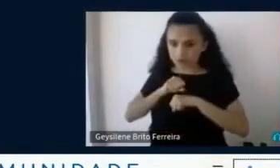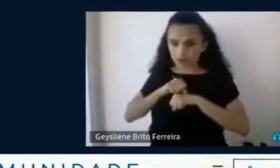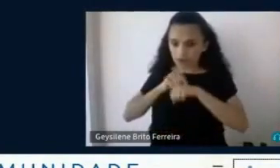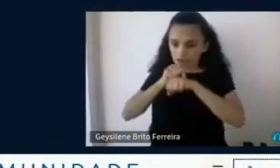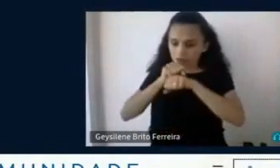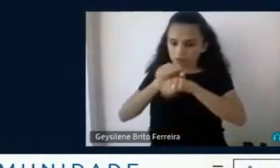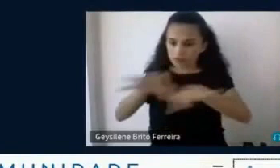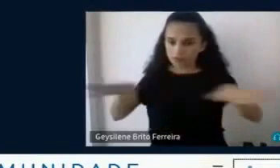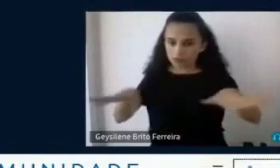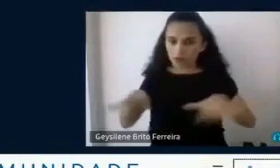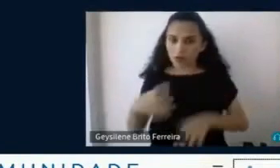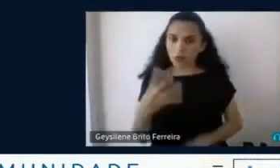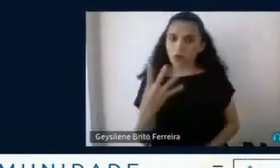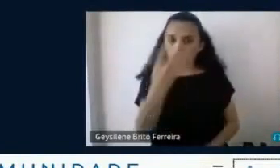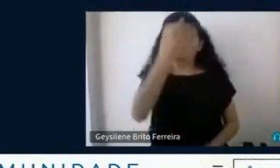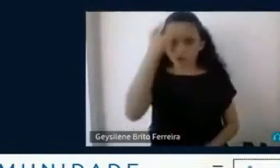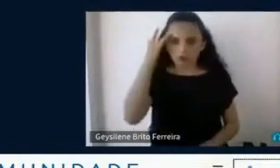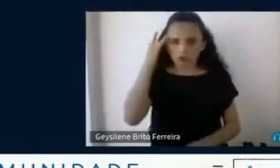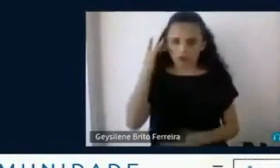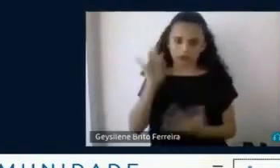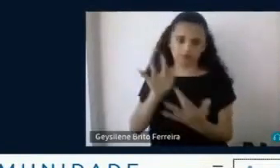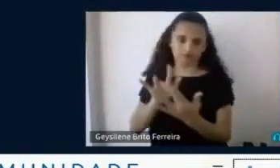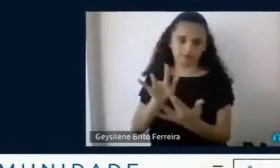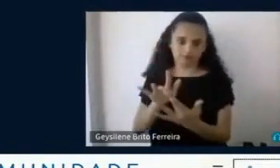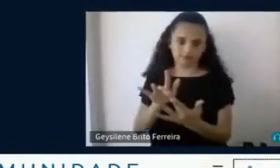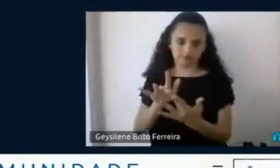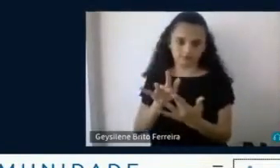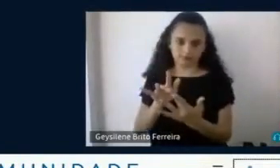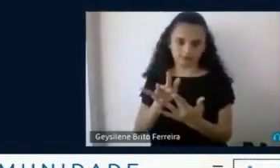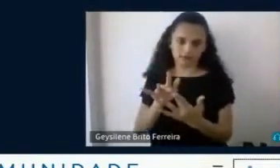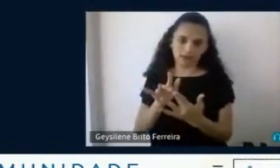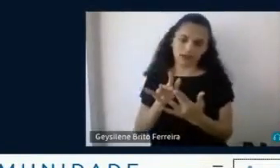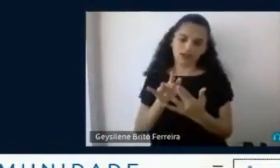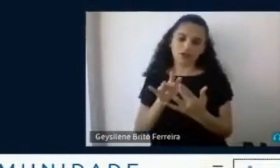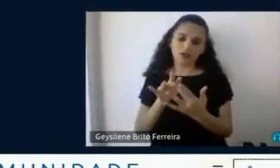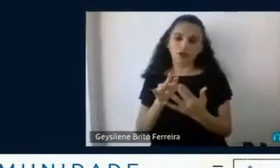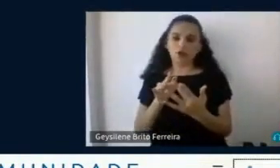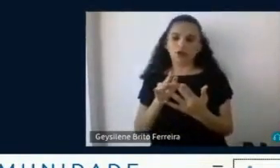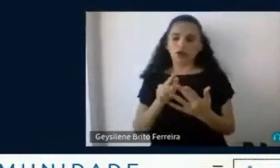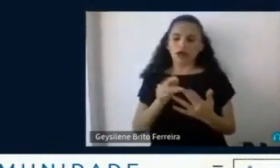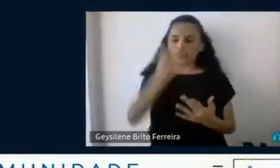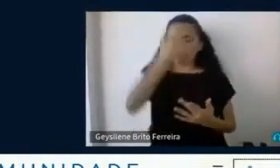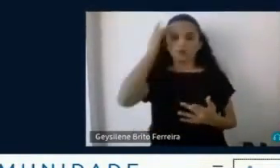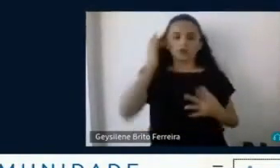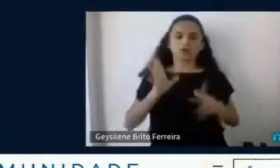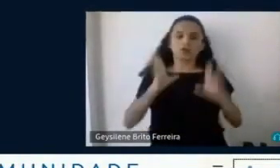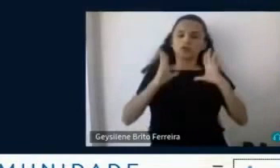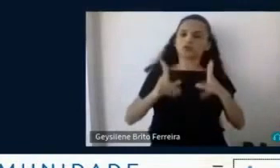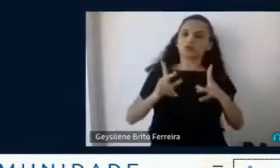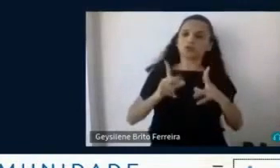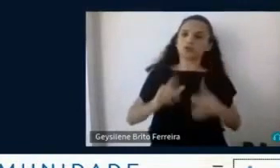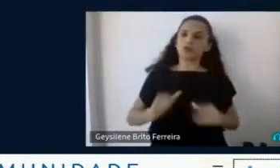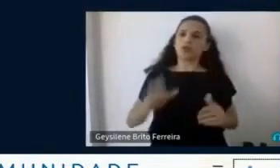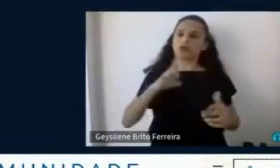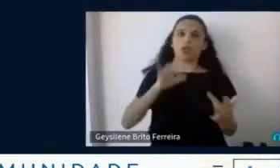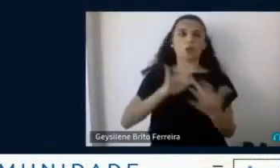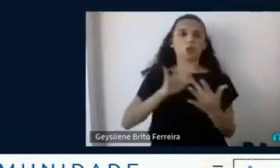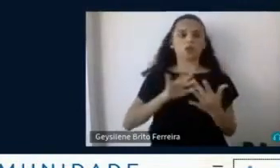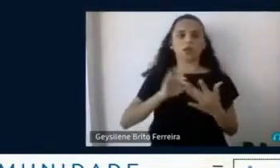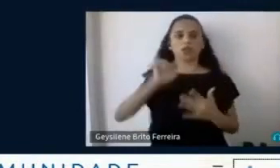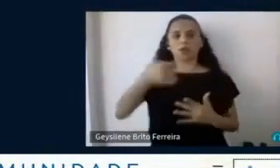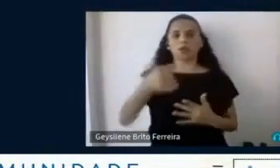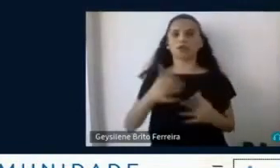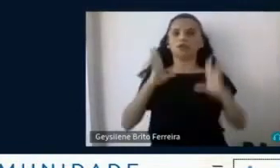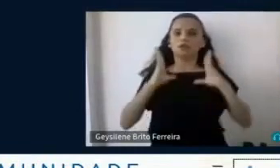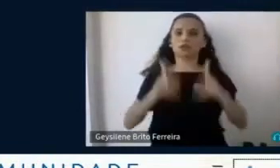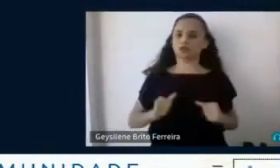para 4 pessoas. Aí, na medida que as pessoas vão se recuperando, ou seja, foram expostas e não morreram,